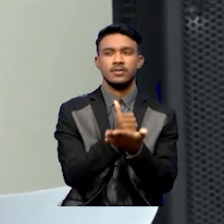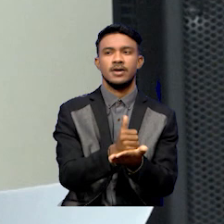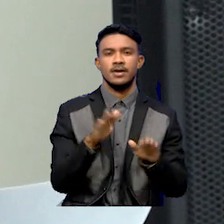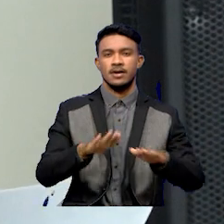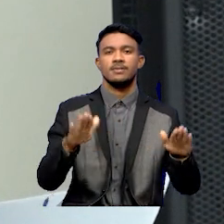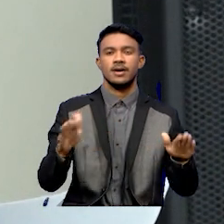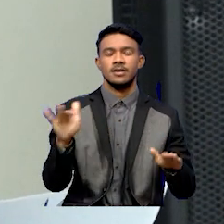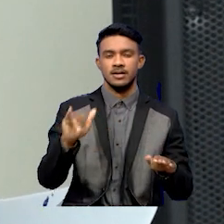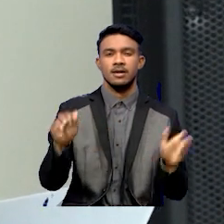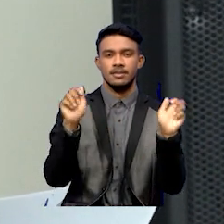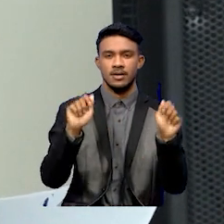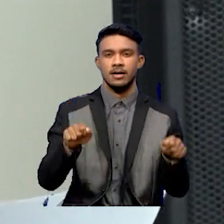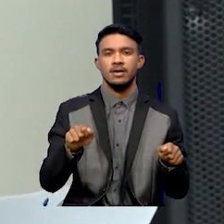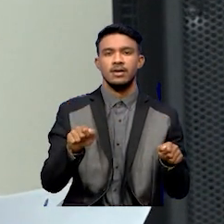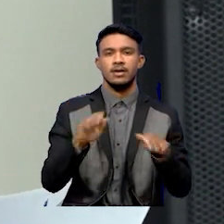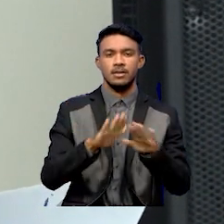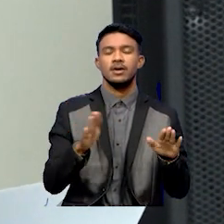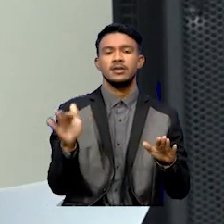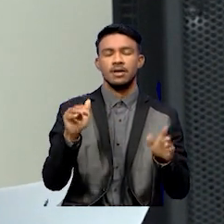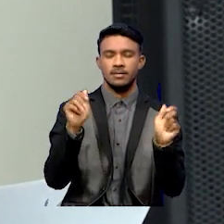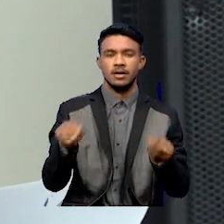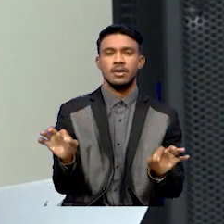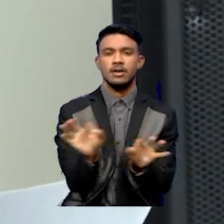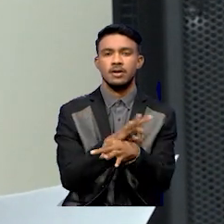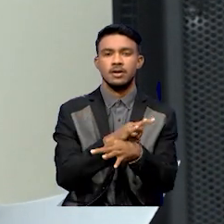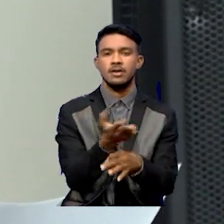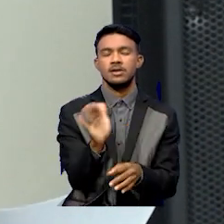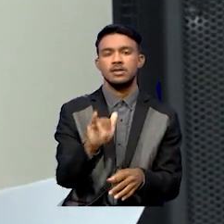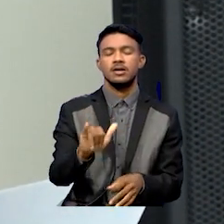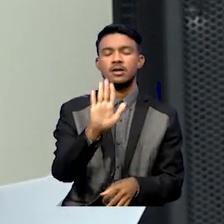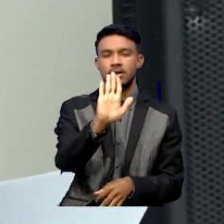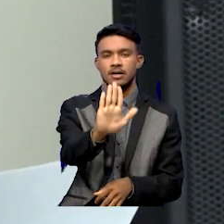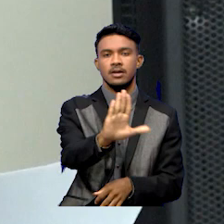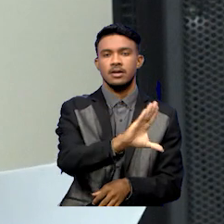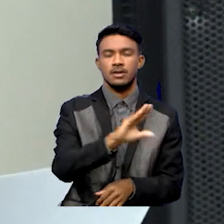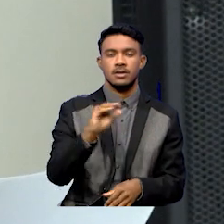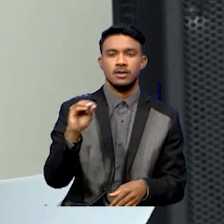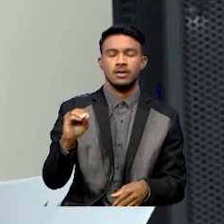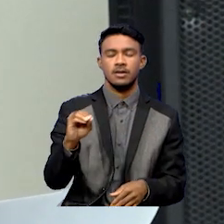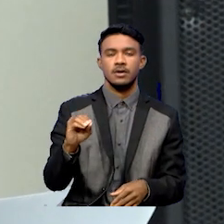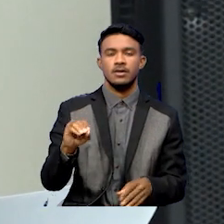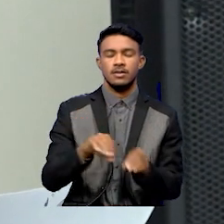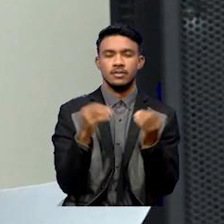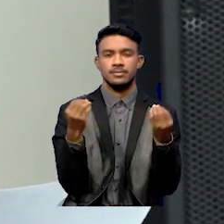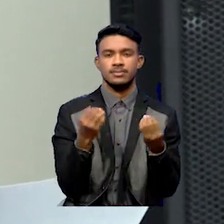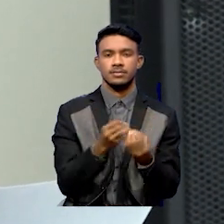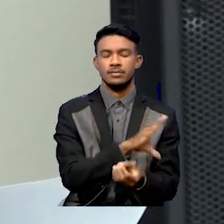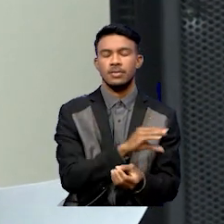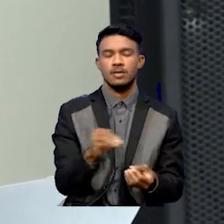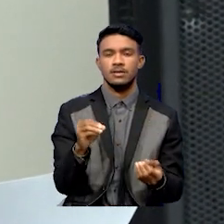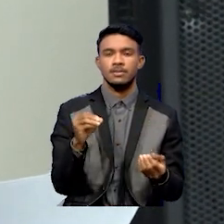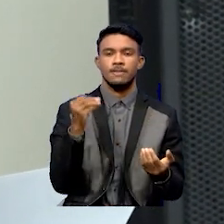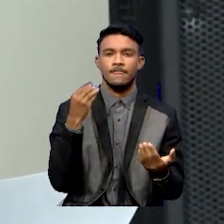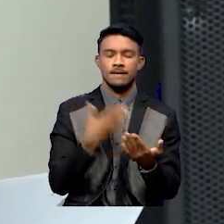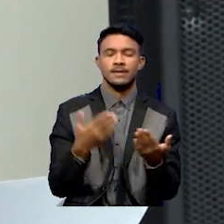barricira pela dia, se venia clima de ensino-aprendizagem. Infraestrutura